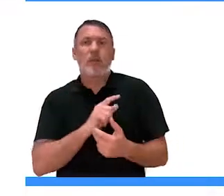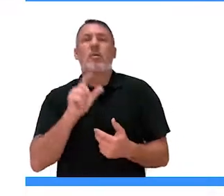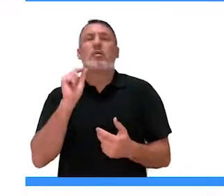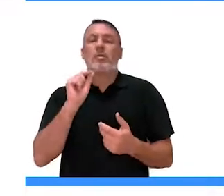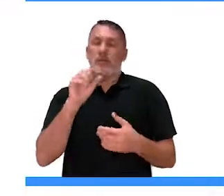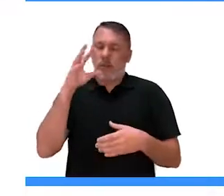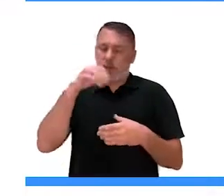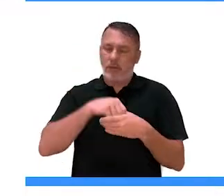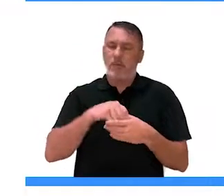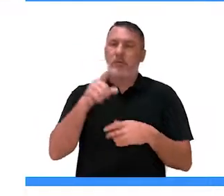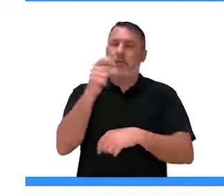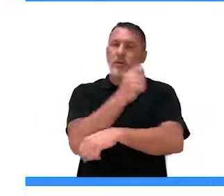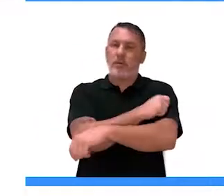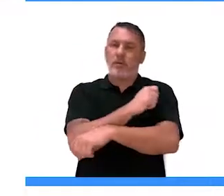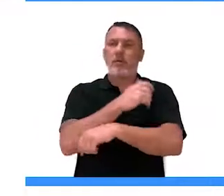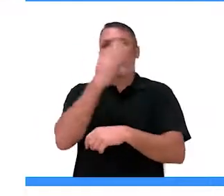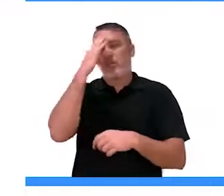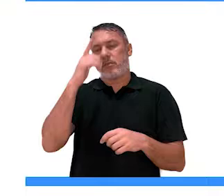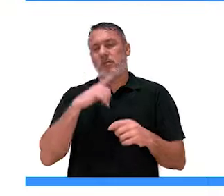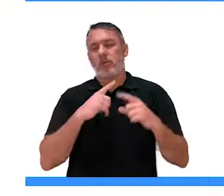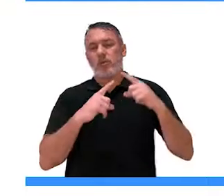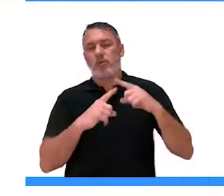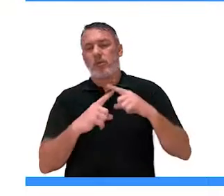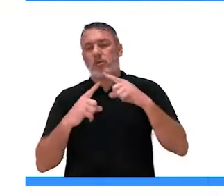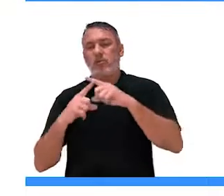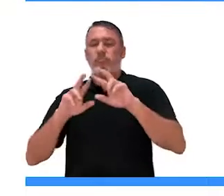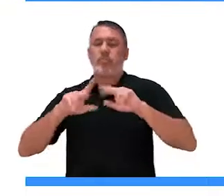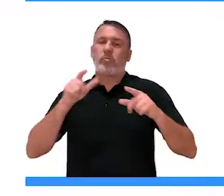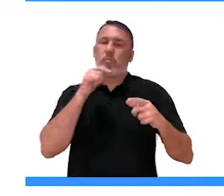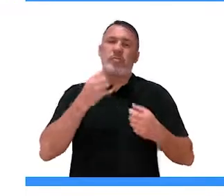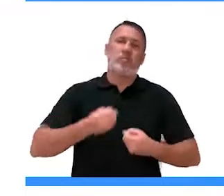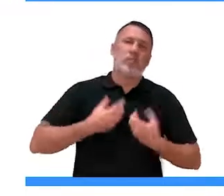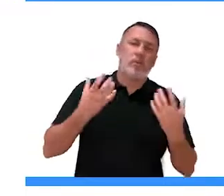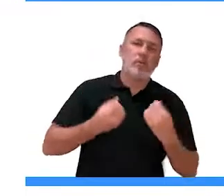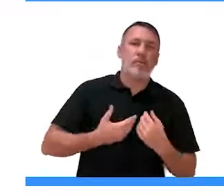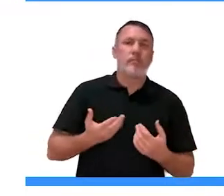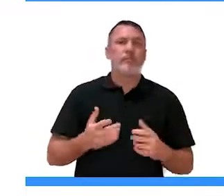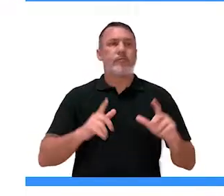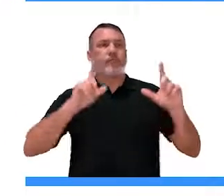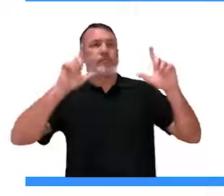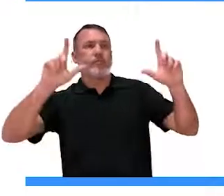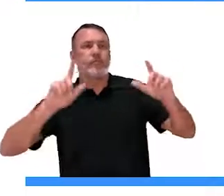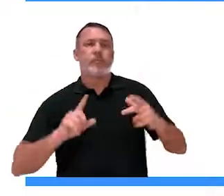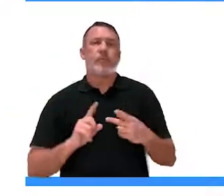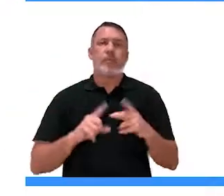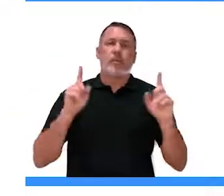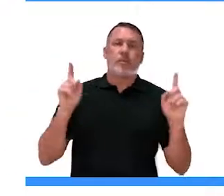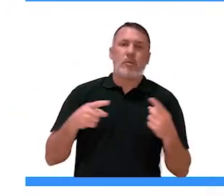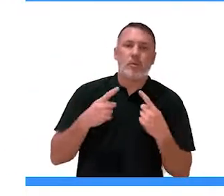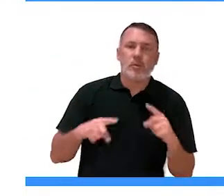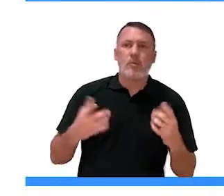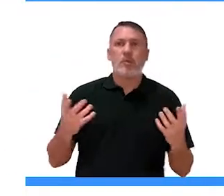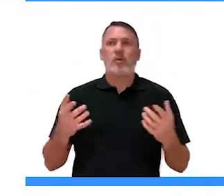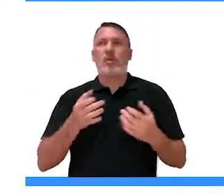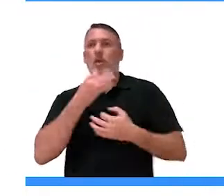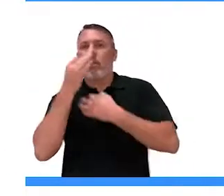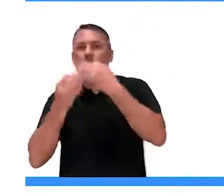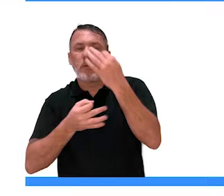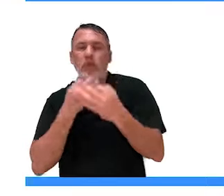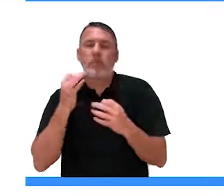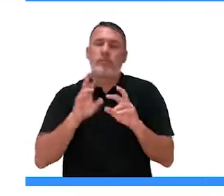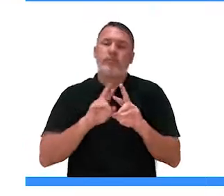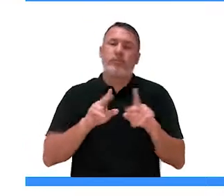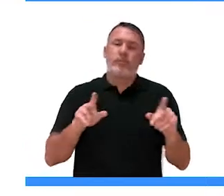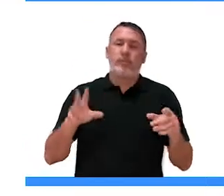né, colocar diante do aluno diversos gêneros textuais. Pode ser a poesia, o cartaz, a letra de música, artigo